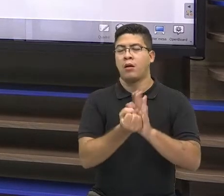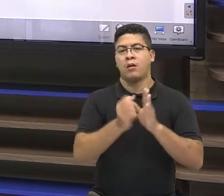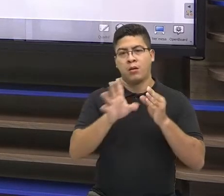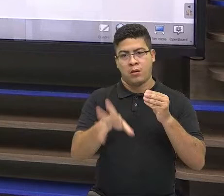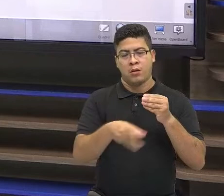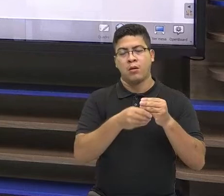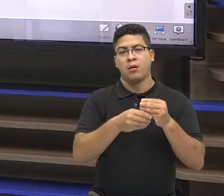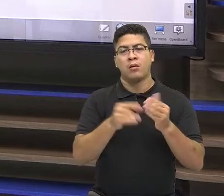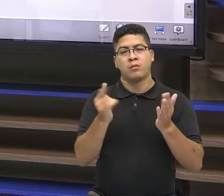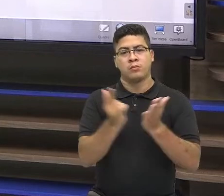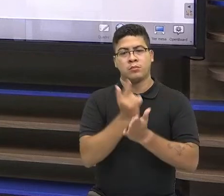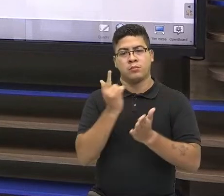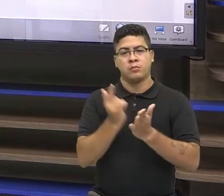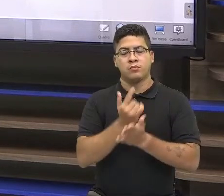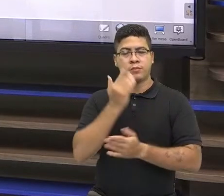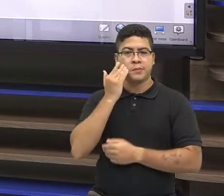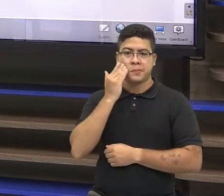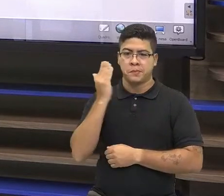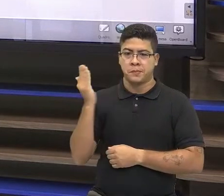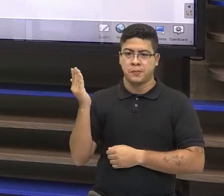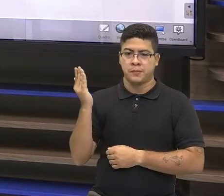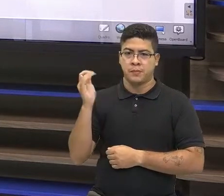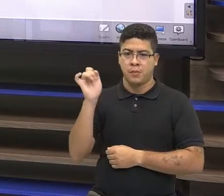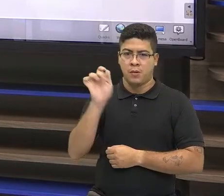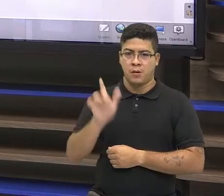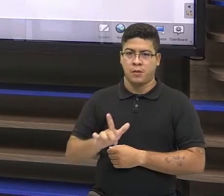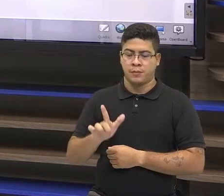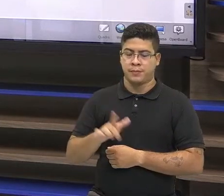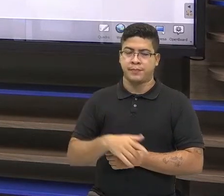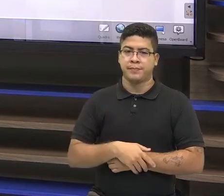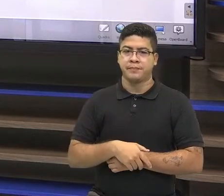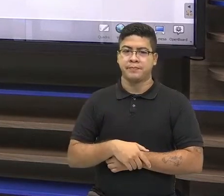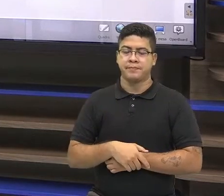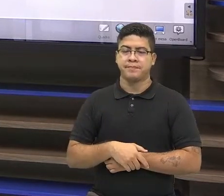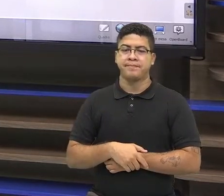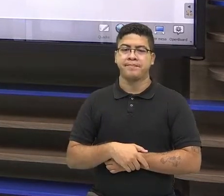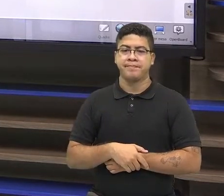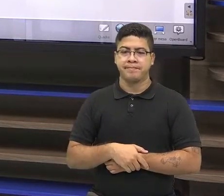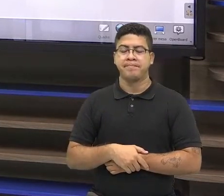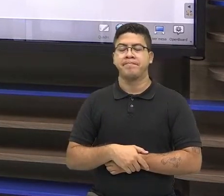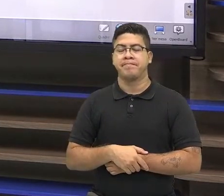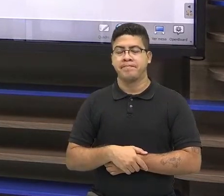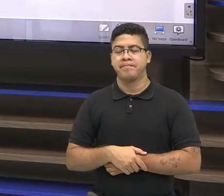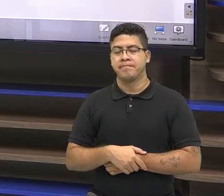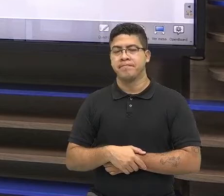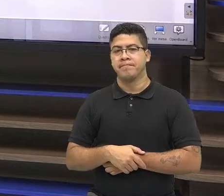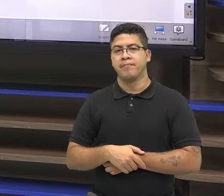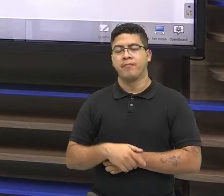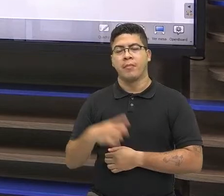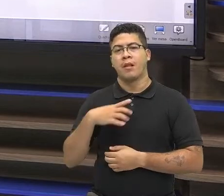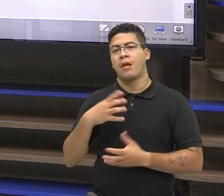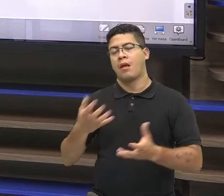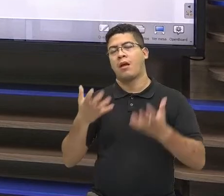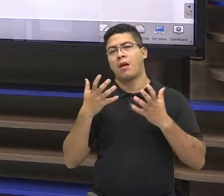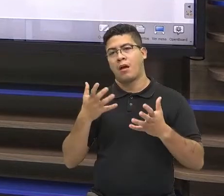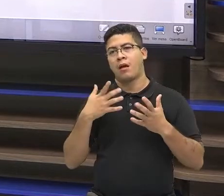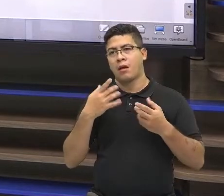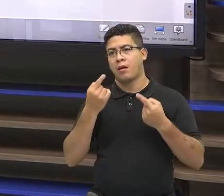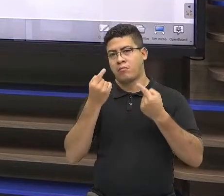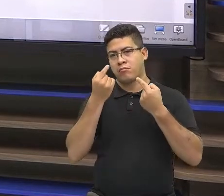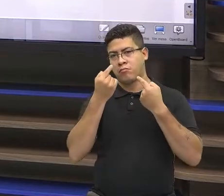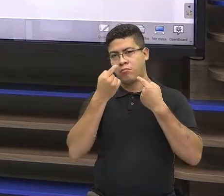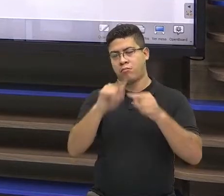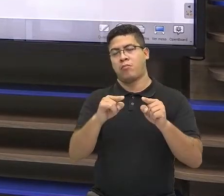era acabar com o tradicionalismo, né, e trazer essas questões, né, da